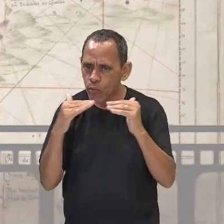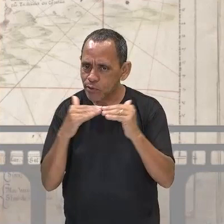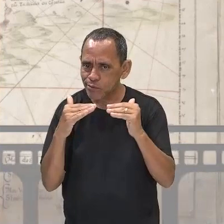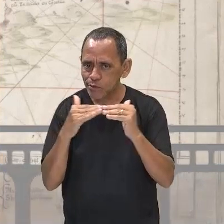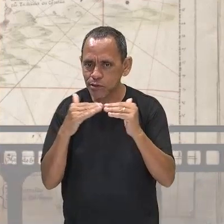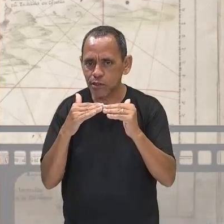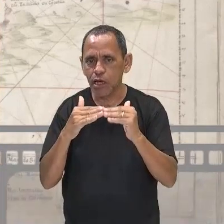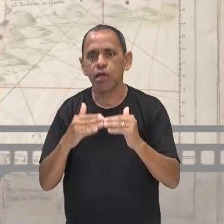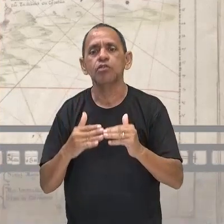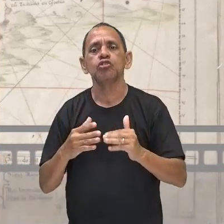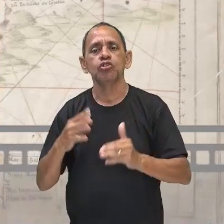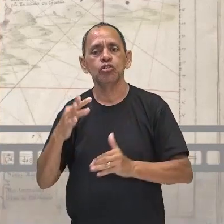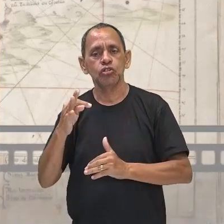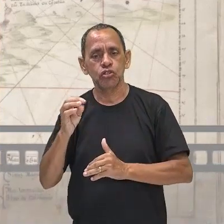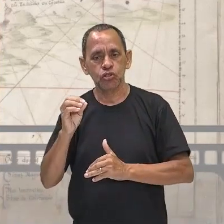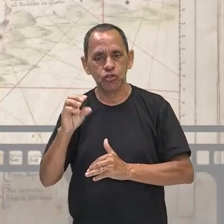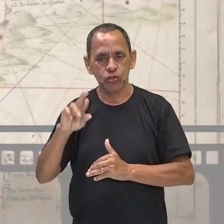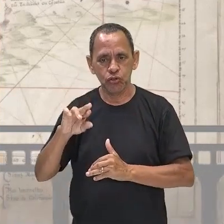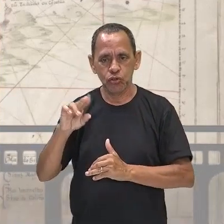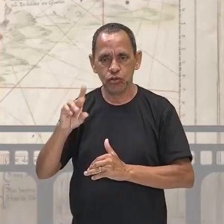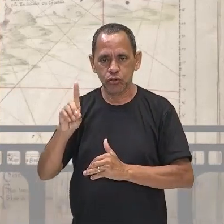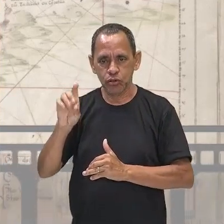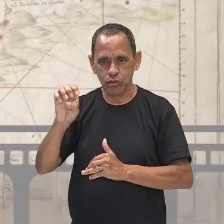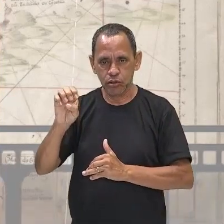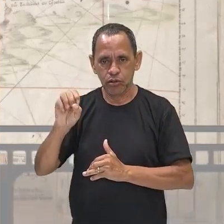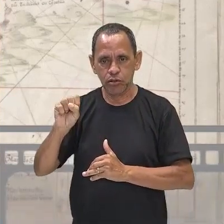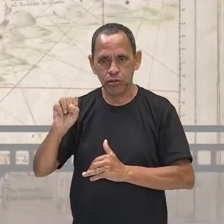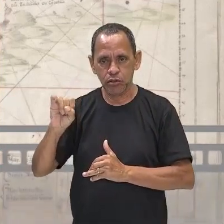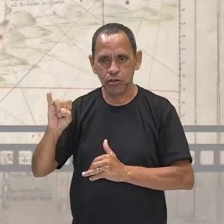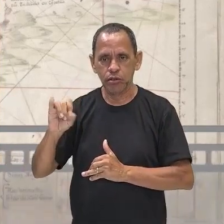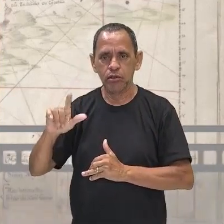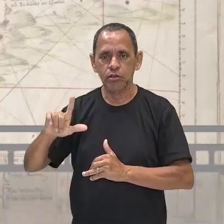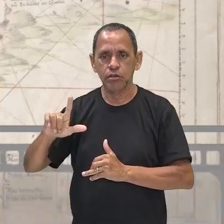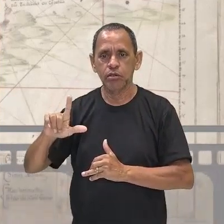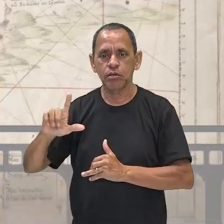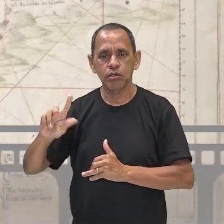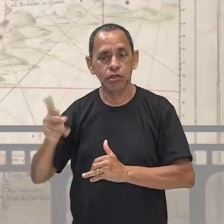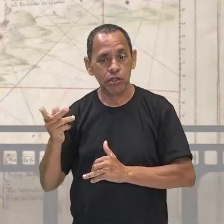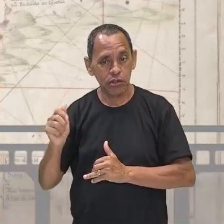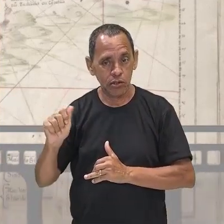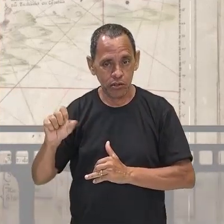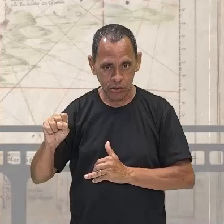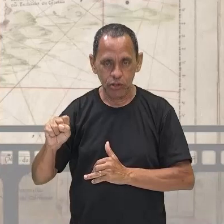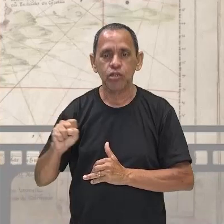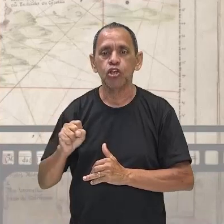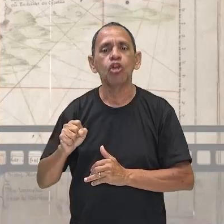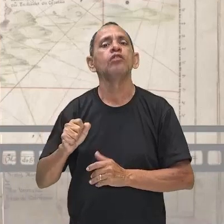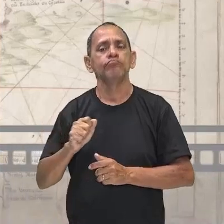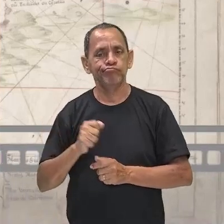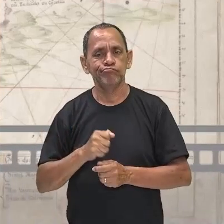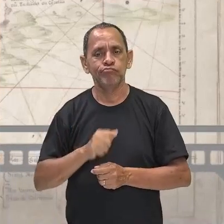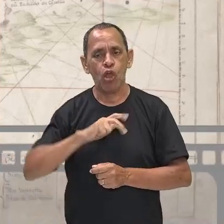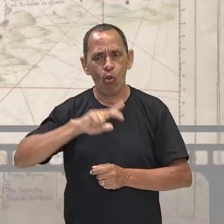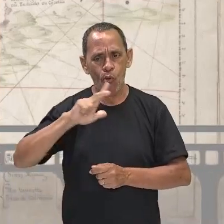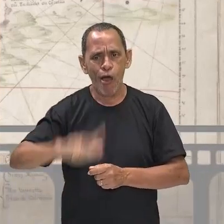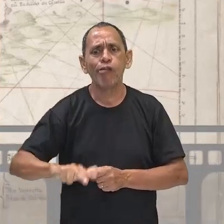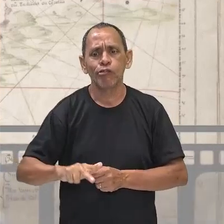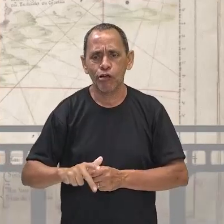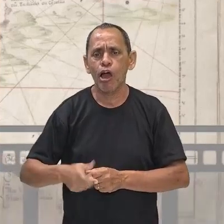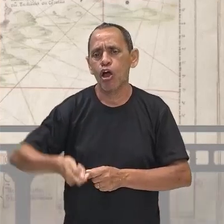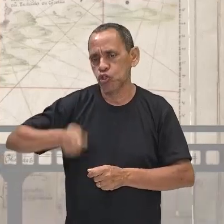recém-descobertas, entre aspas, entre as duas potências coloniais, que era justamente Portugal e Espanha. E o território da